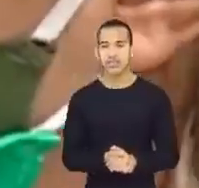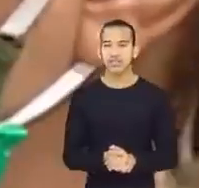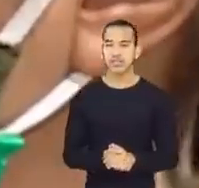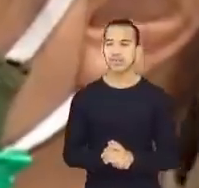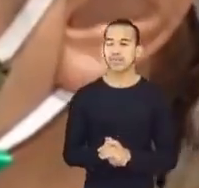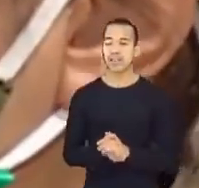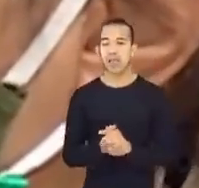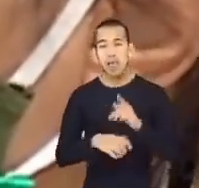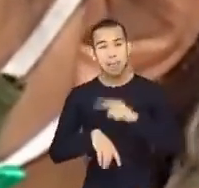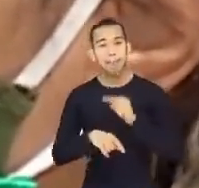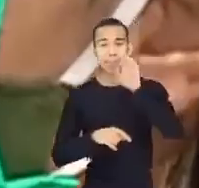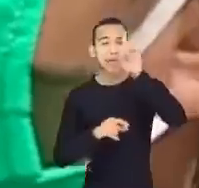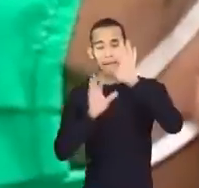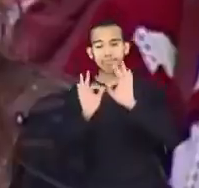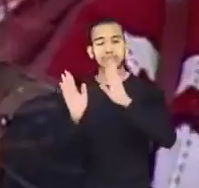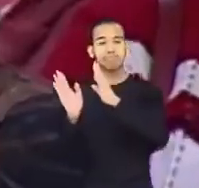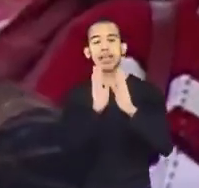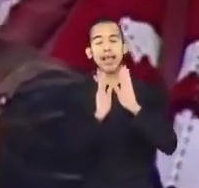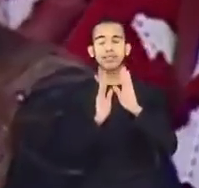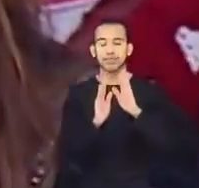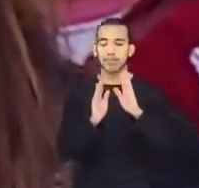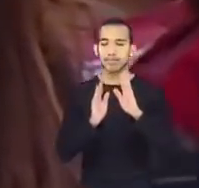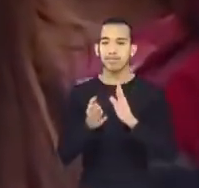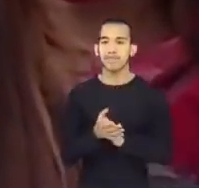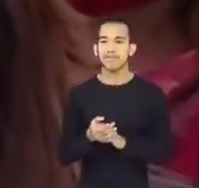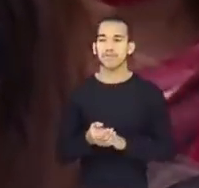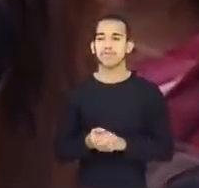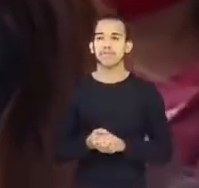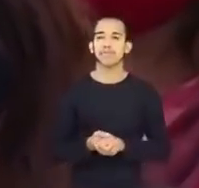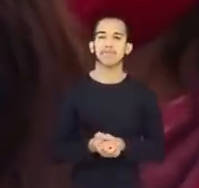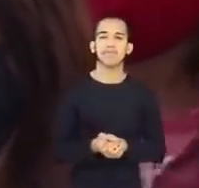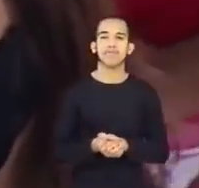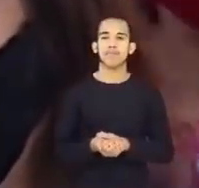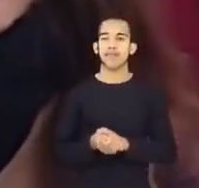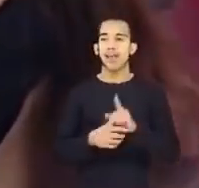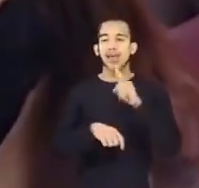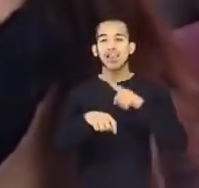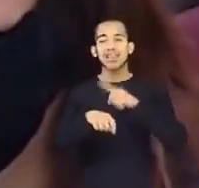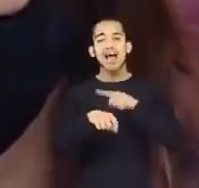no tempo dele, no momento dele, na hora